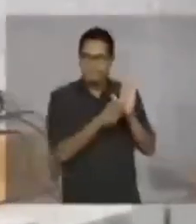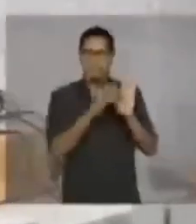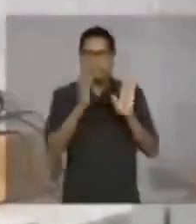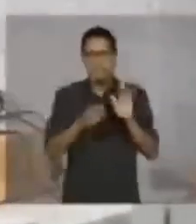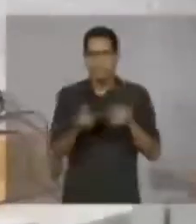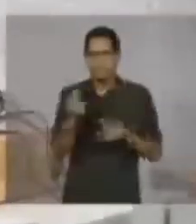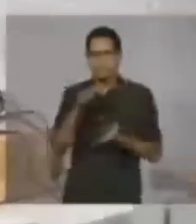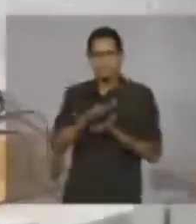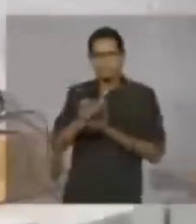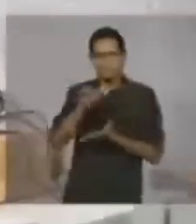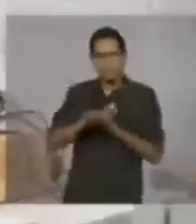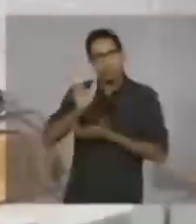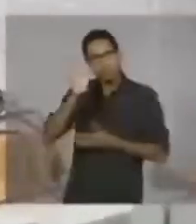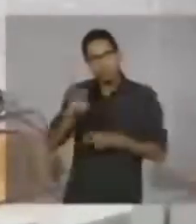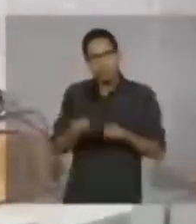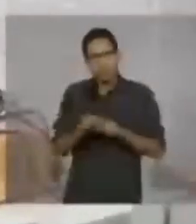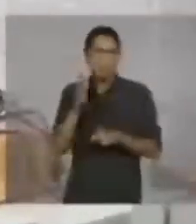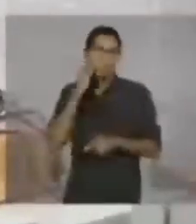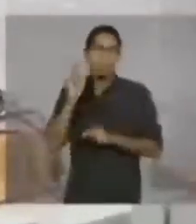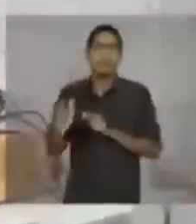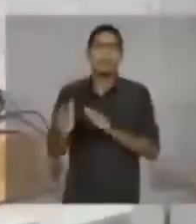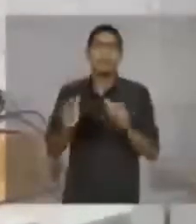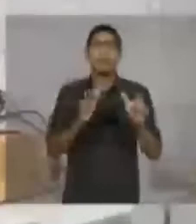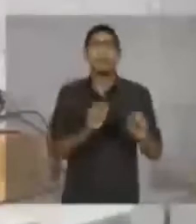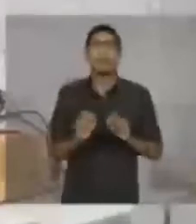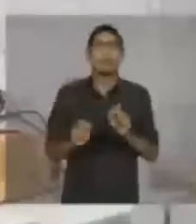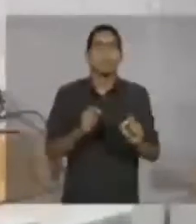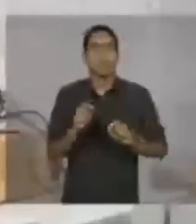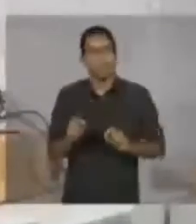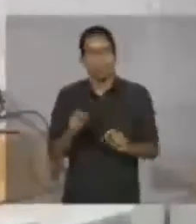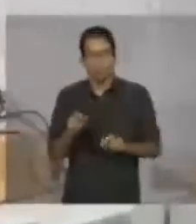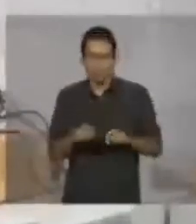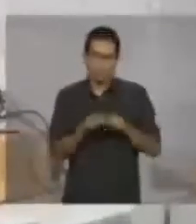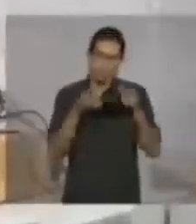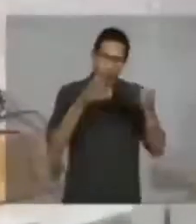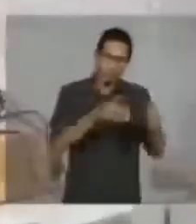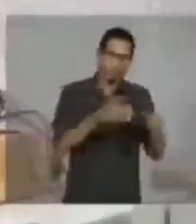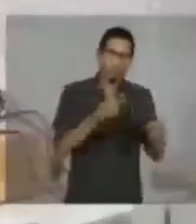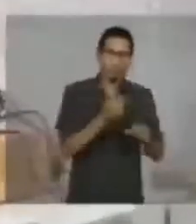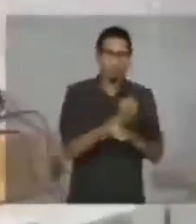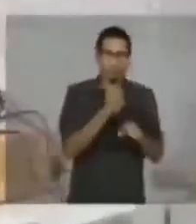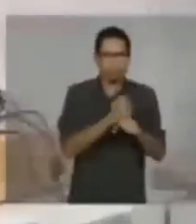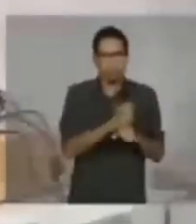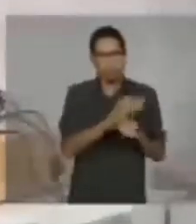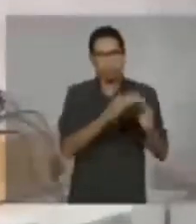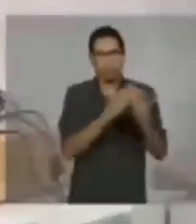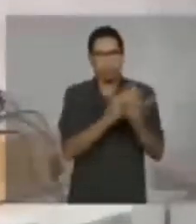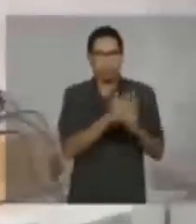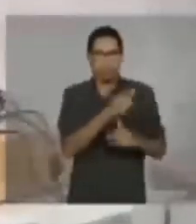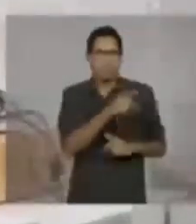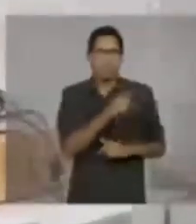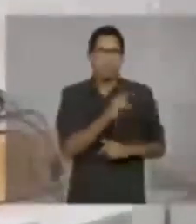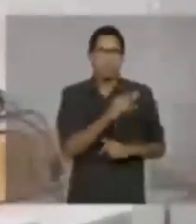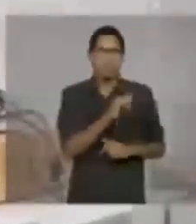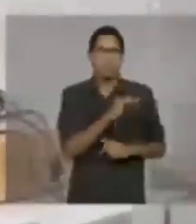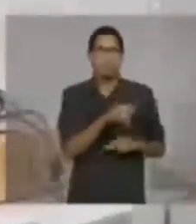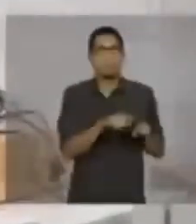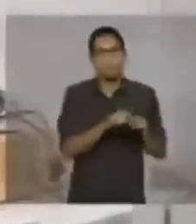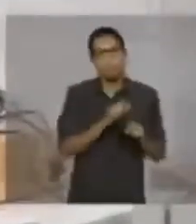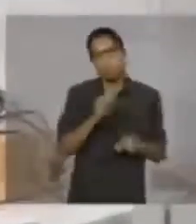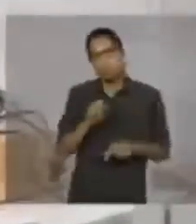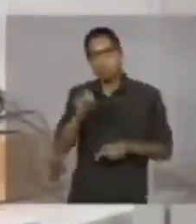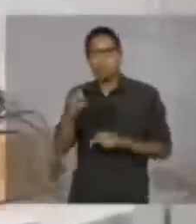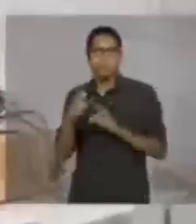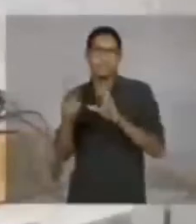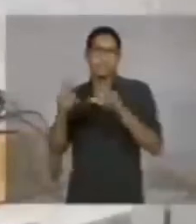gastou o dinheiro, definitivamente você sabe onde foi gasto. Se foi numa obra da escola em Pirituba ou se foi no CEL Cidade